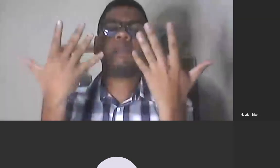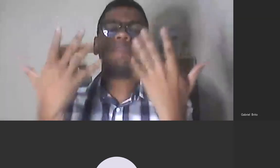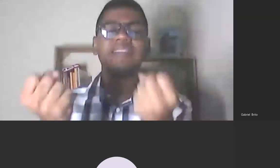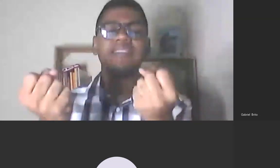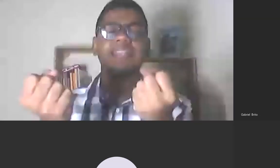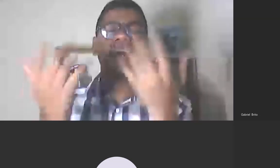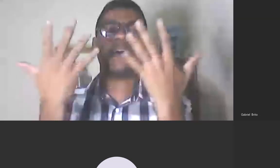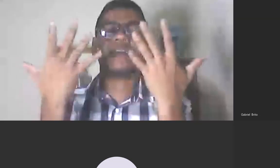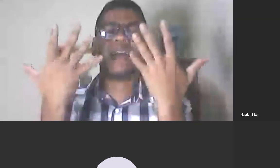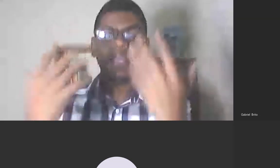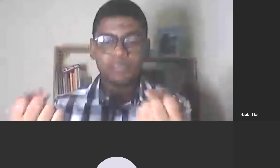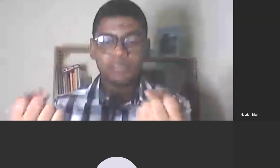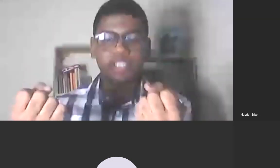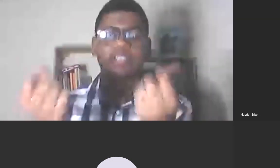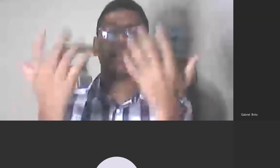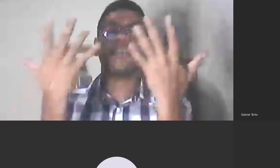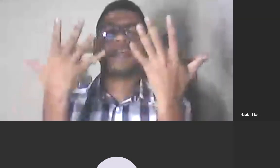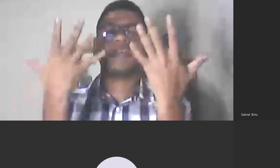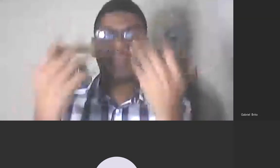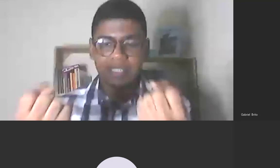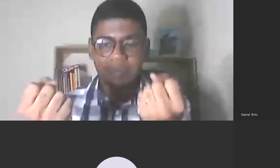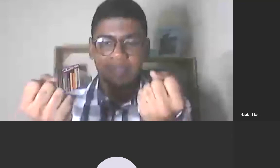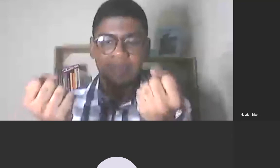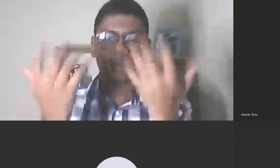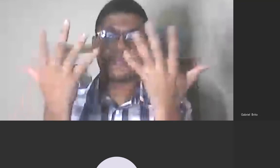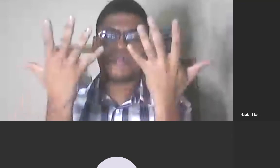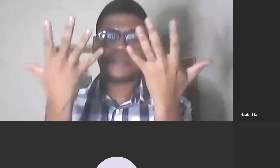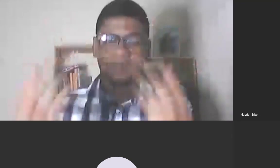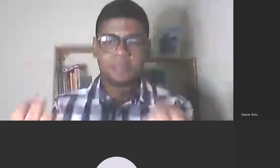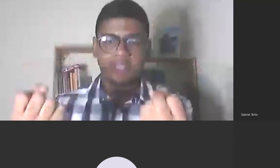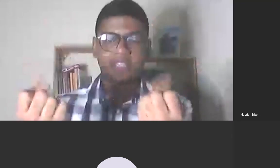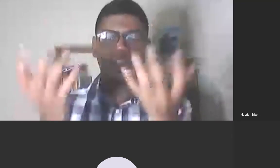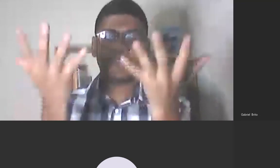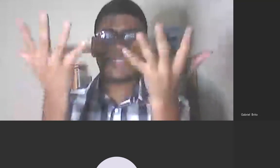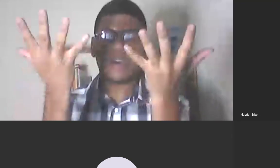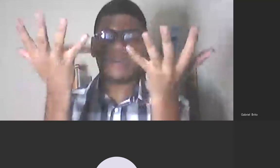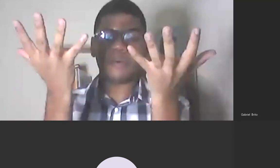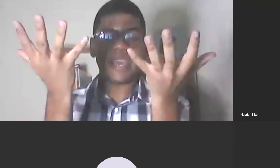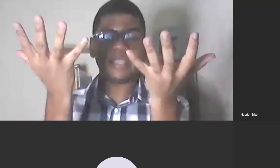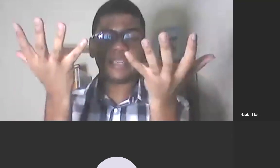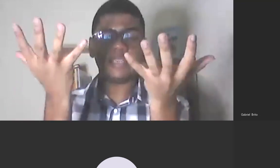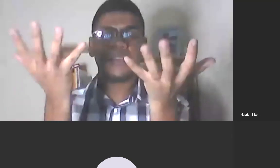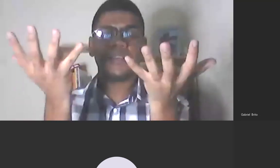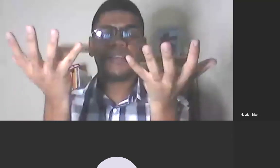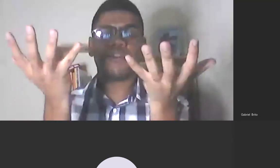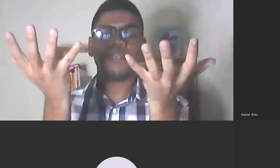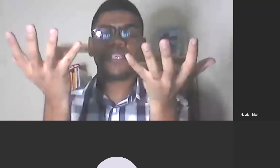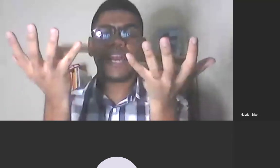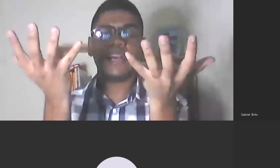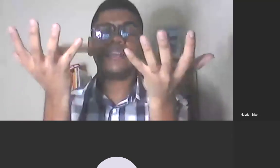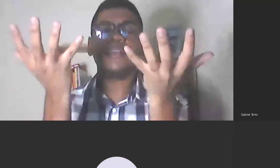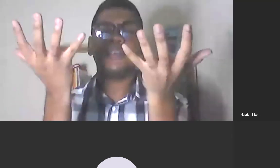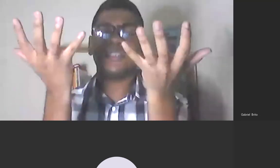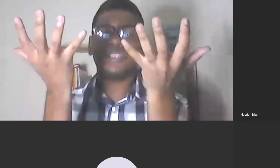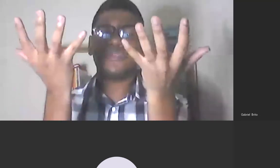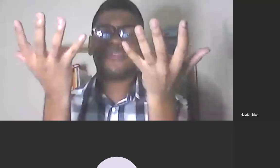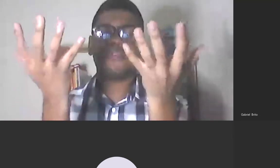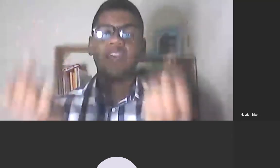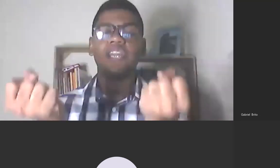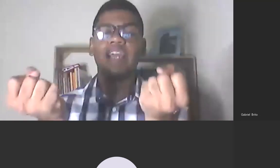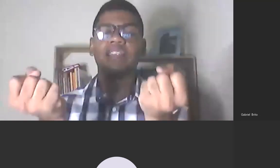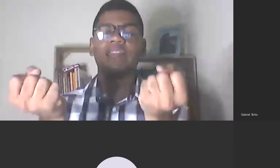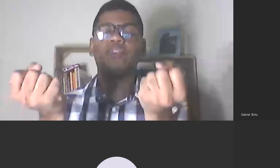Ok? Então, aceitar, admitir, receber. Esse vai ser o sinal. Mão aberta, em forma de garra, e